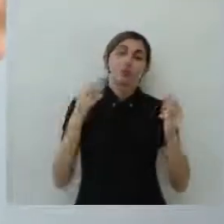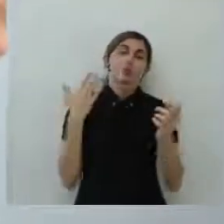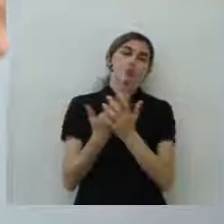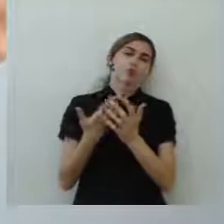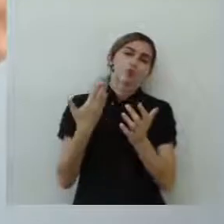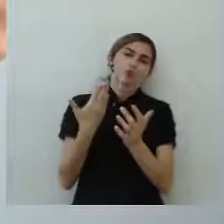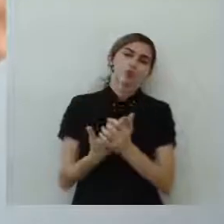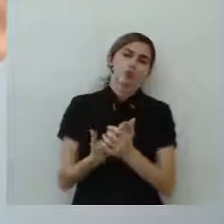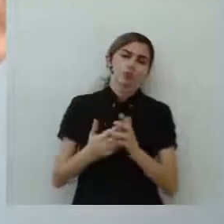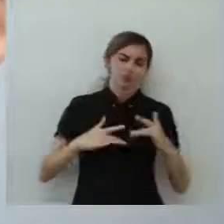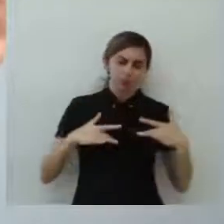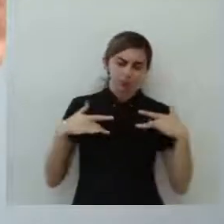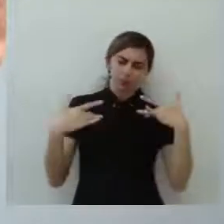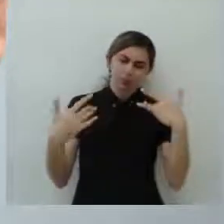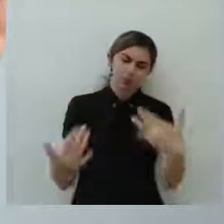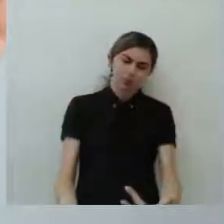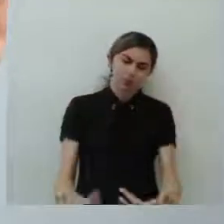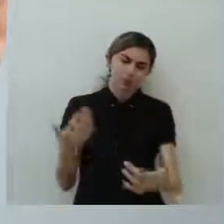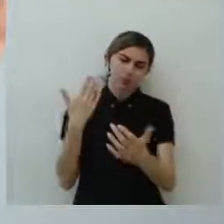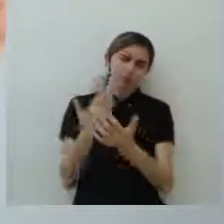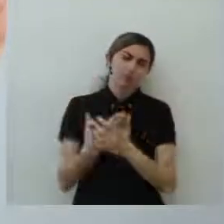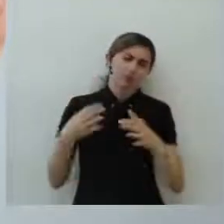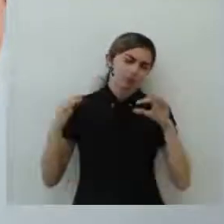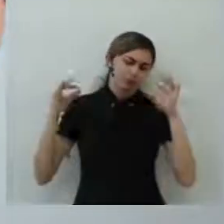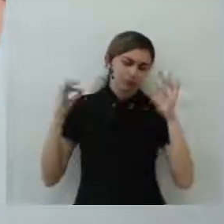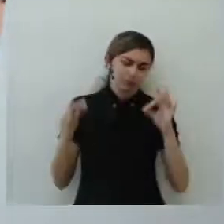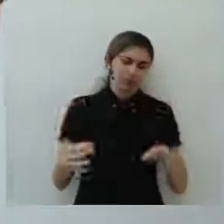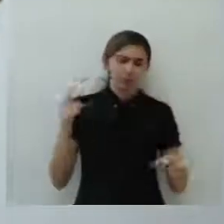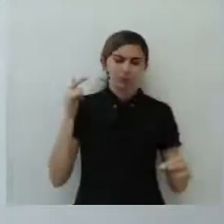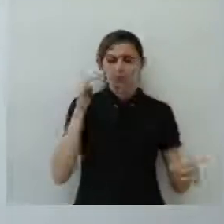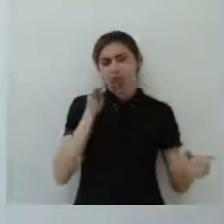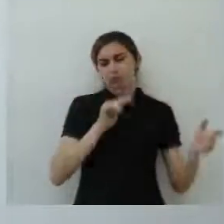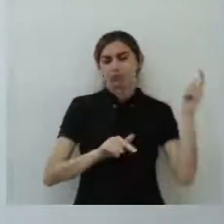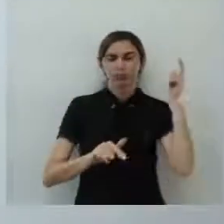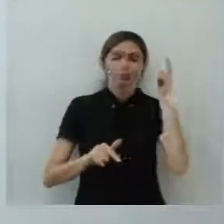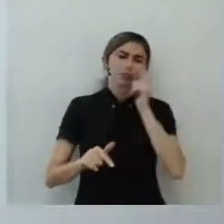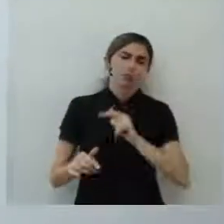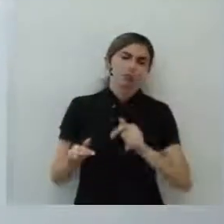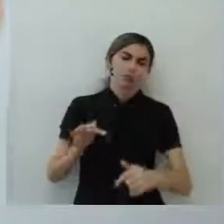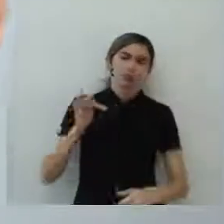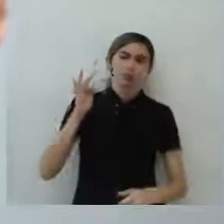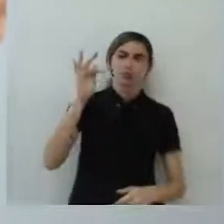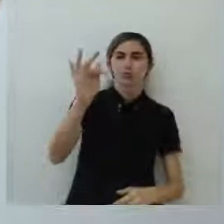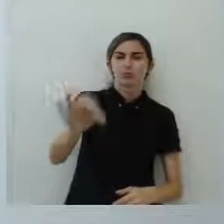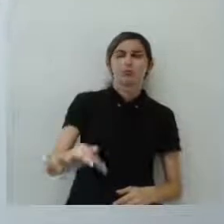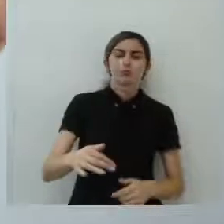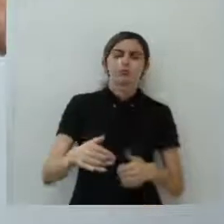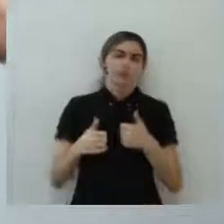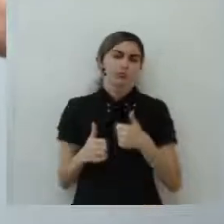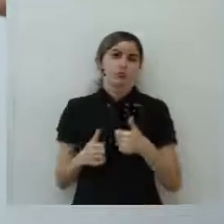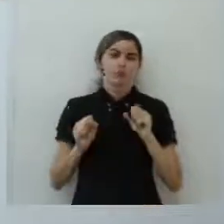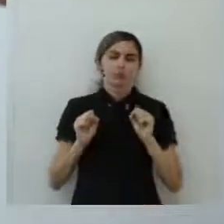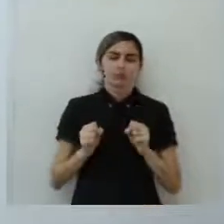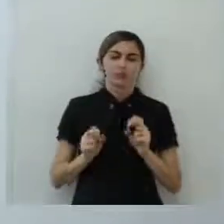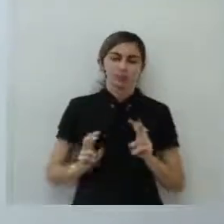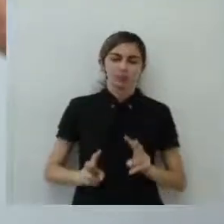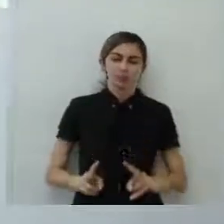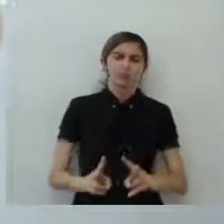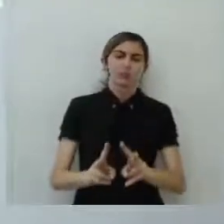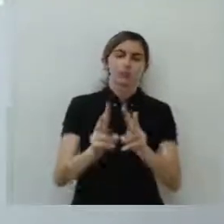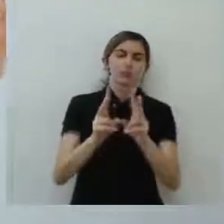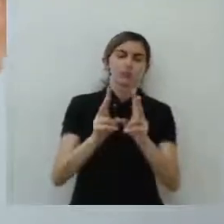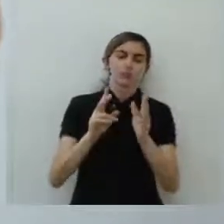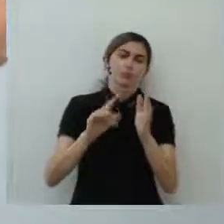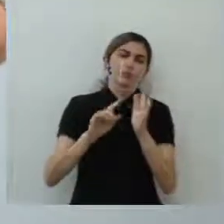estuda, quem se dedica ao estudo, certamente colhe bons frutos no futuro. Bem, podemos continuar para ver mais